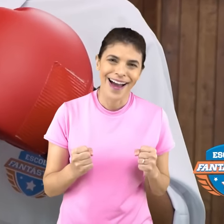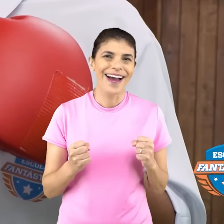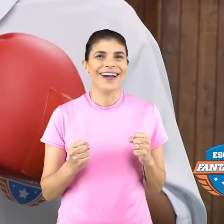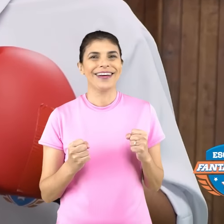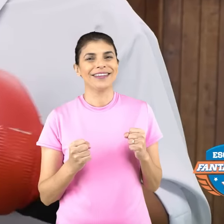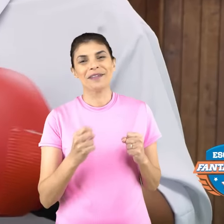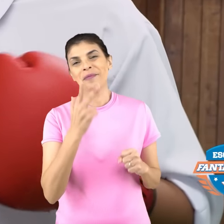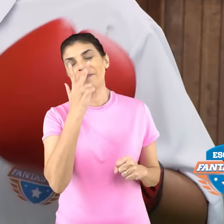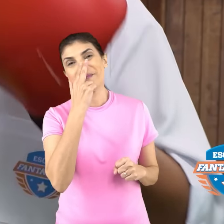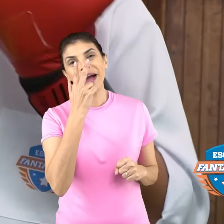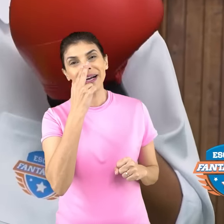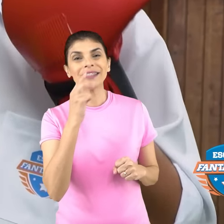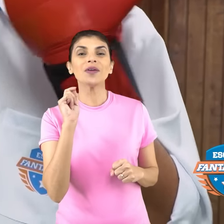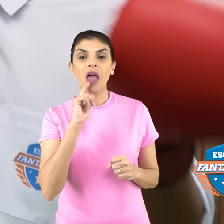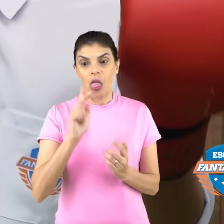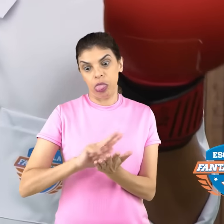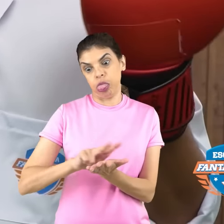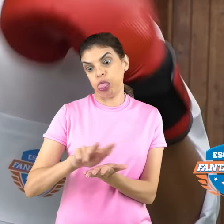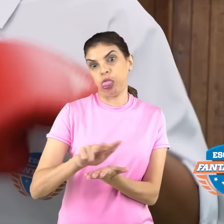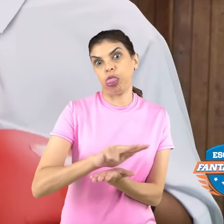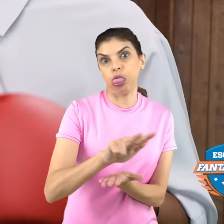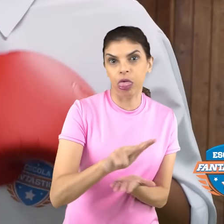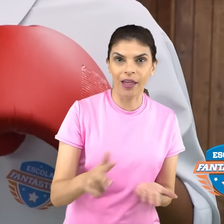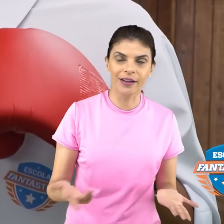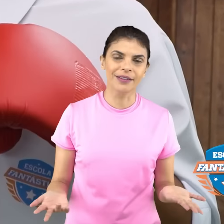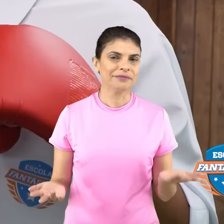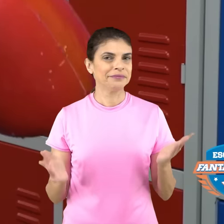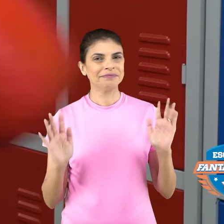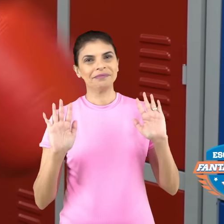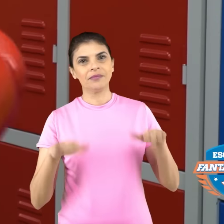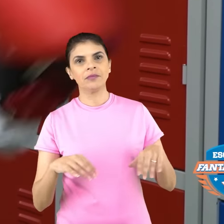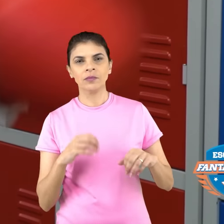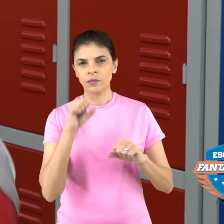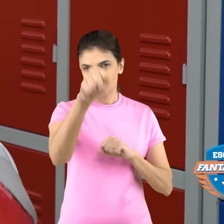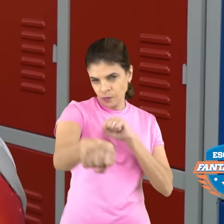Você parece até uma lagartixa com cãibra!